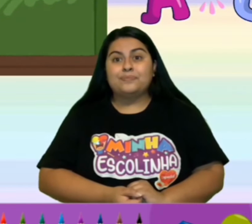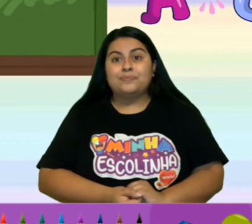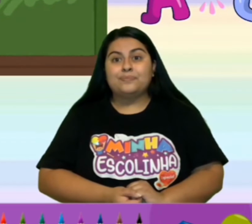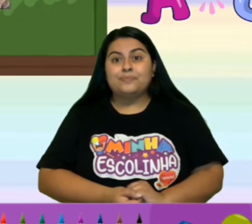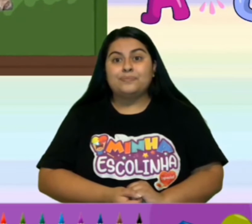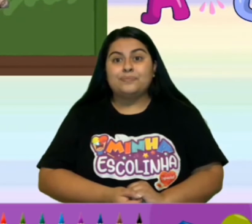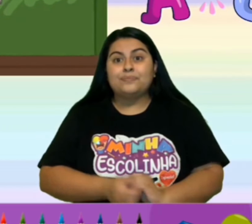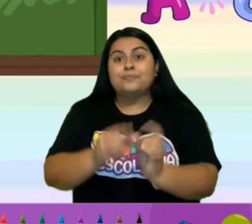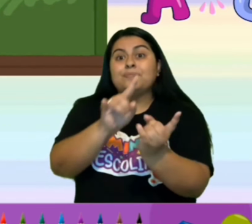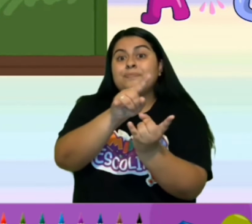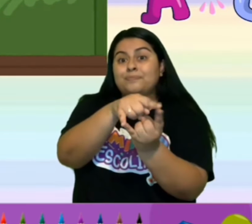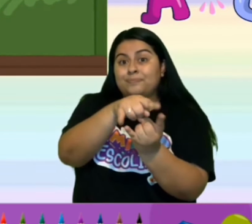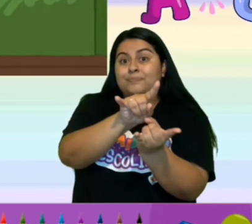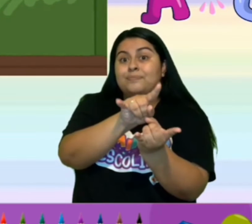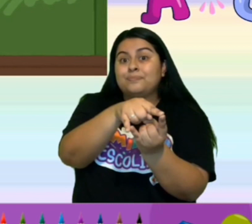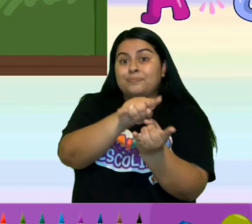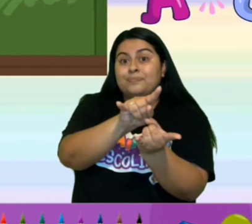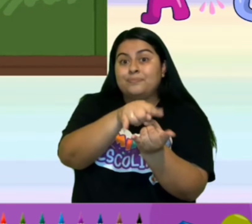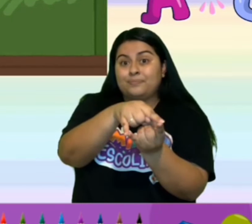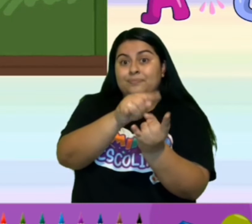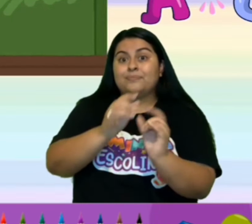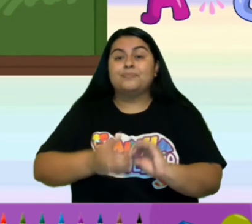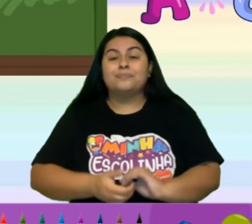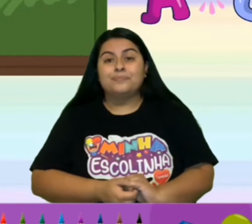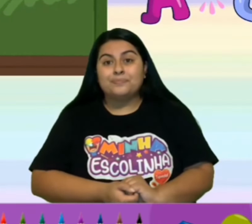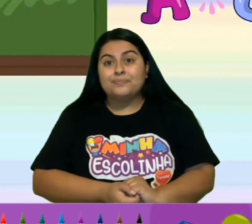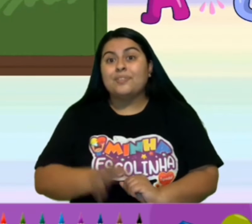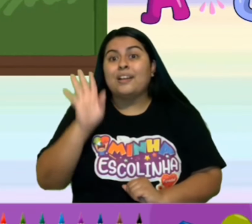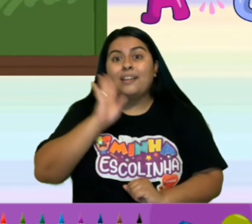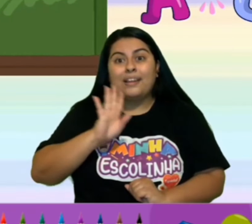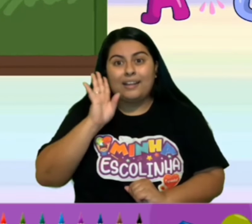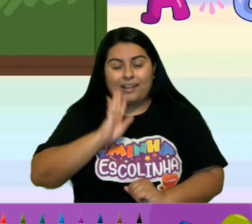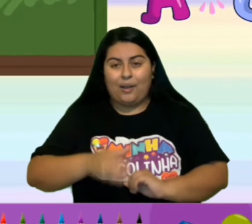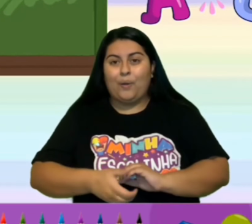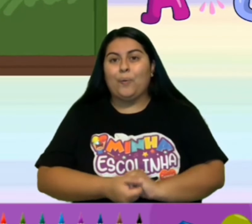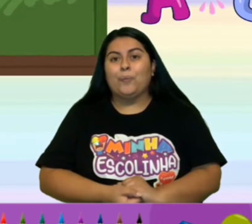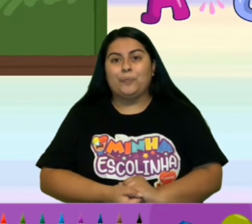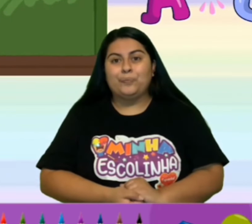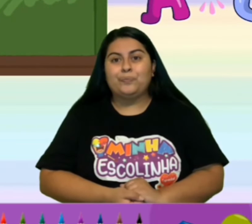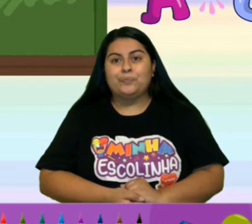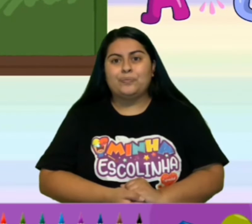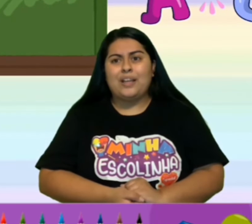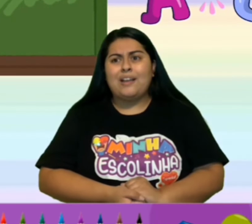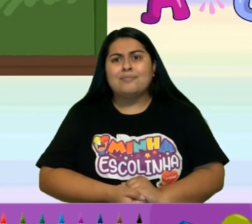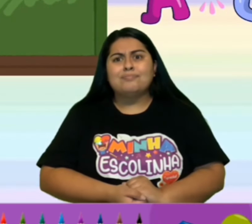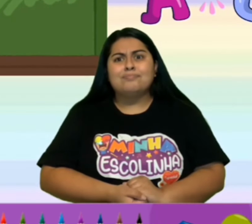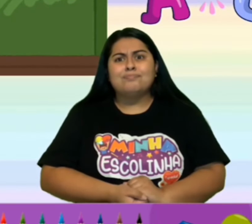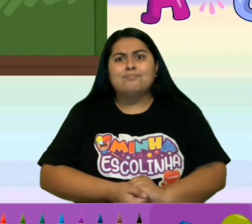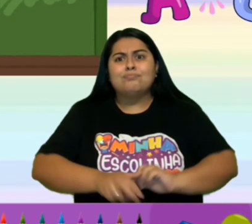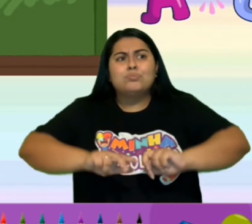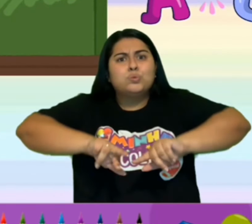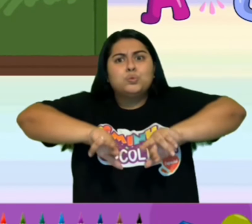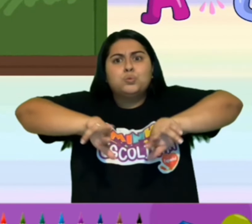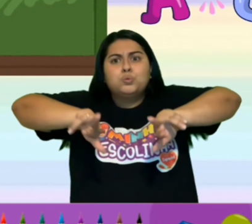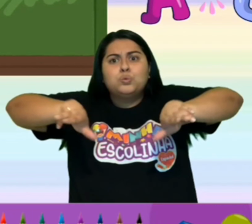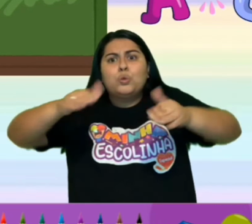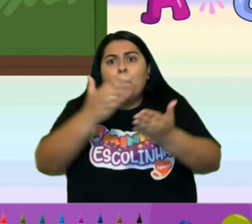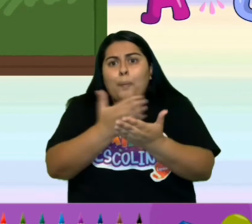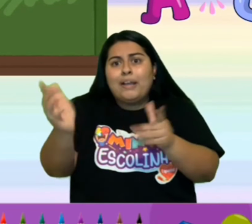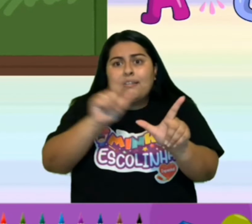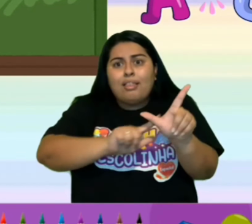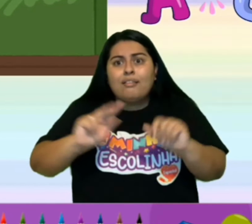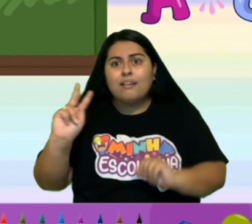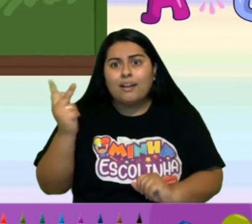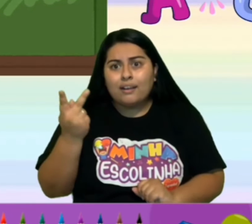de hipopótamo Que legal! Quantas coisas existem com